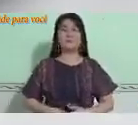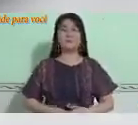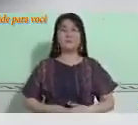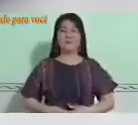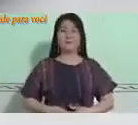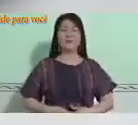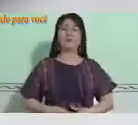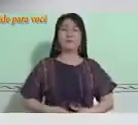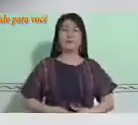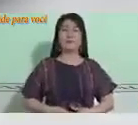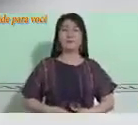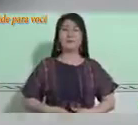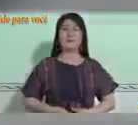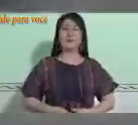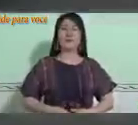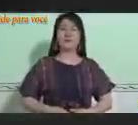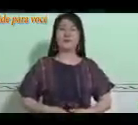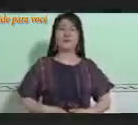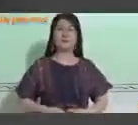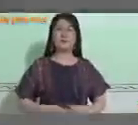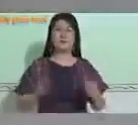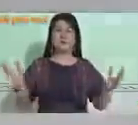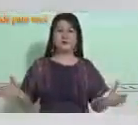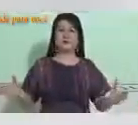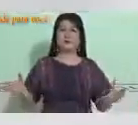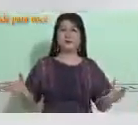tratamento mais adequado para cada caso.